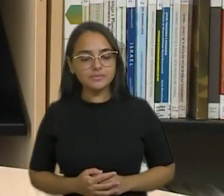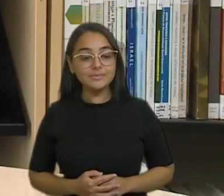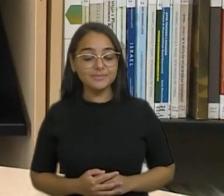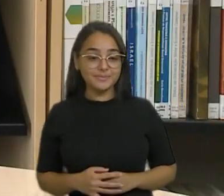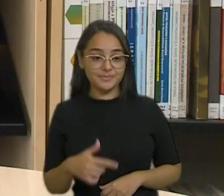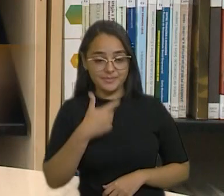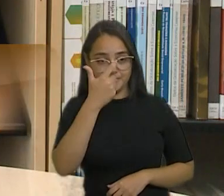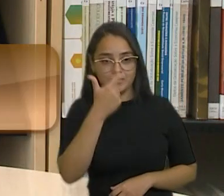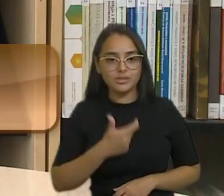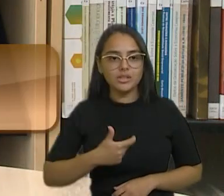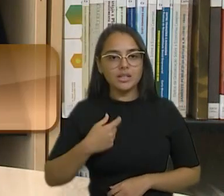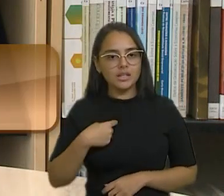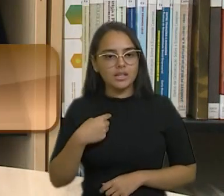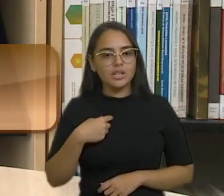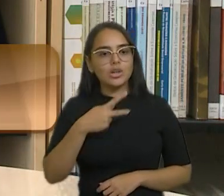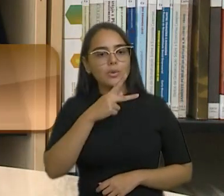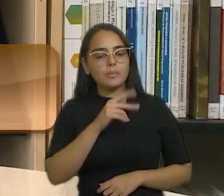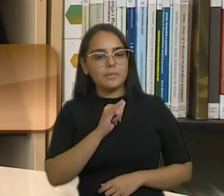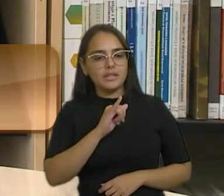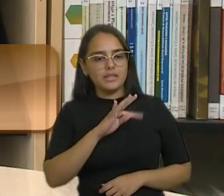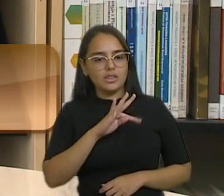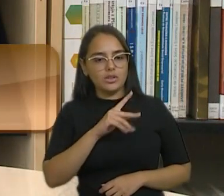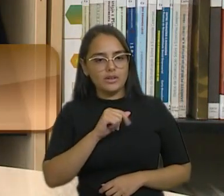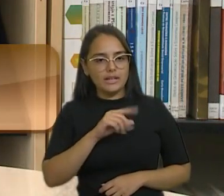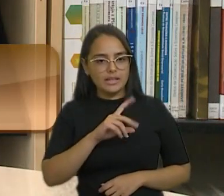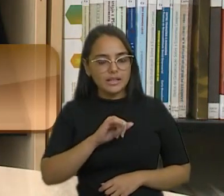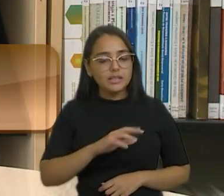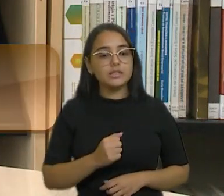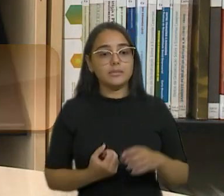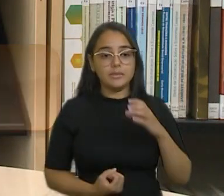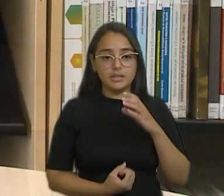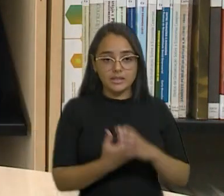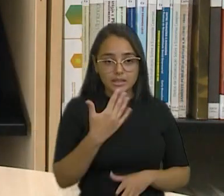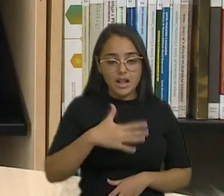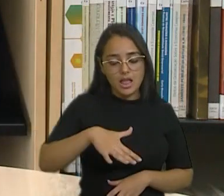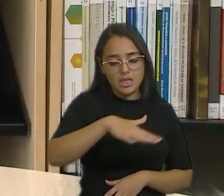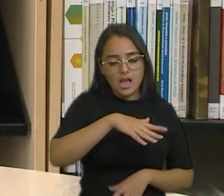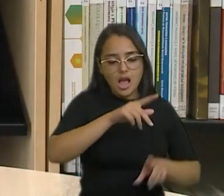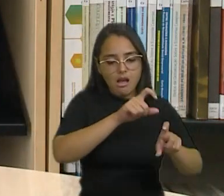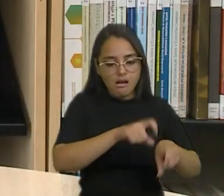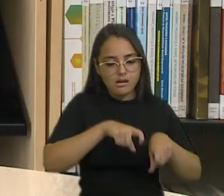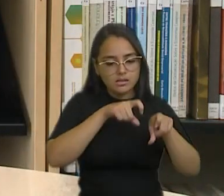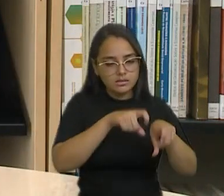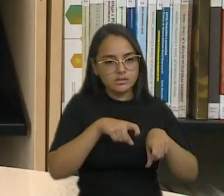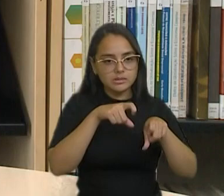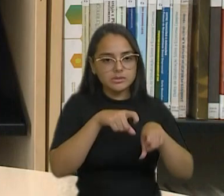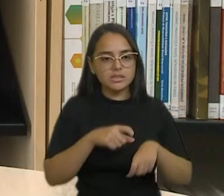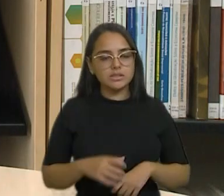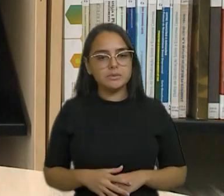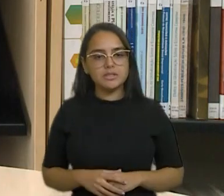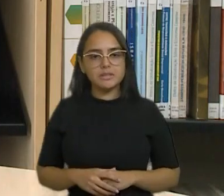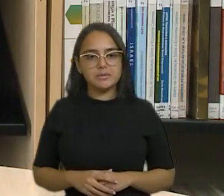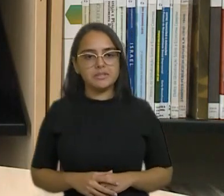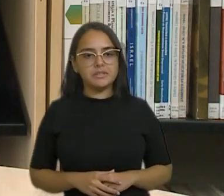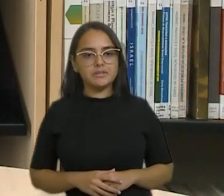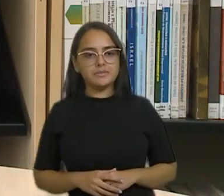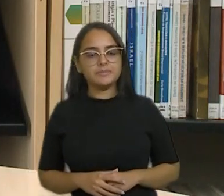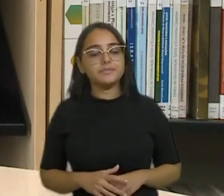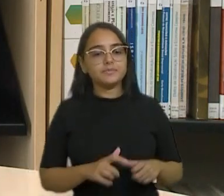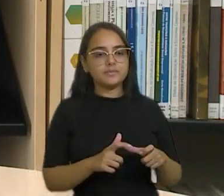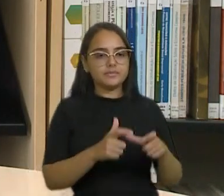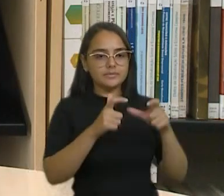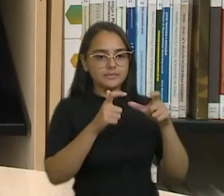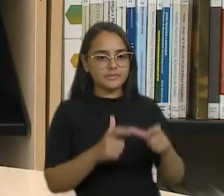Eu sou de Pindoretama, nascido e criado na zona rural de Pindoretama, mais precisamente na